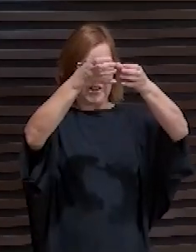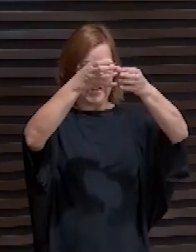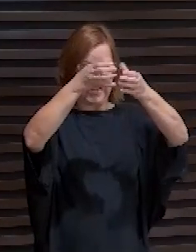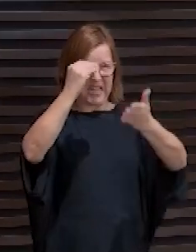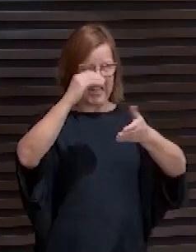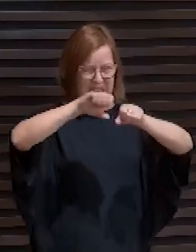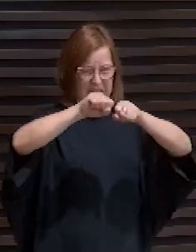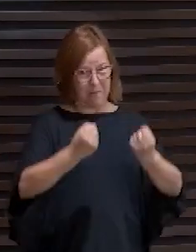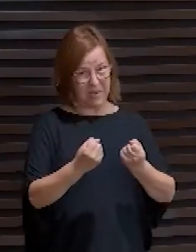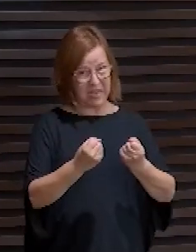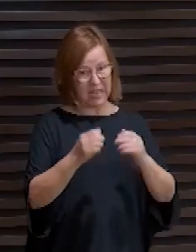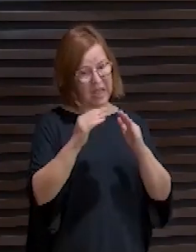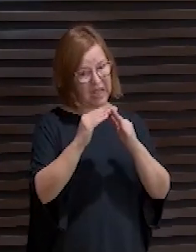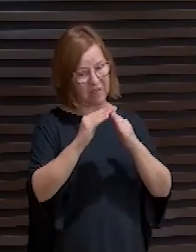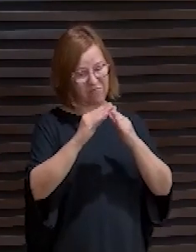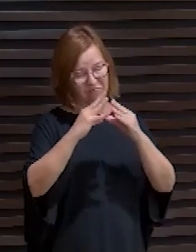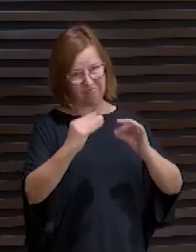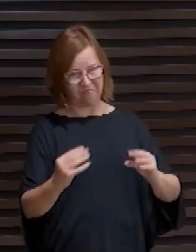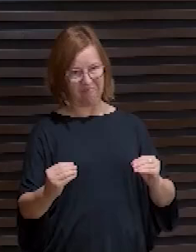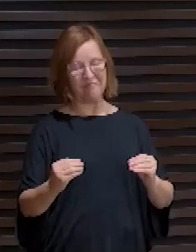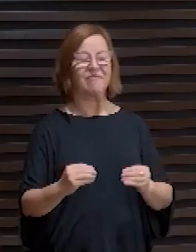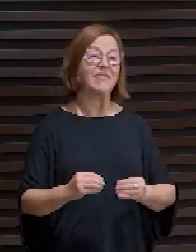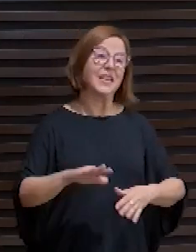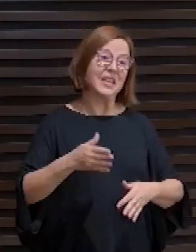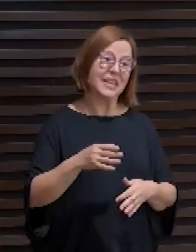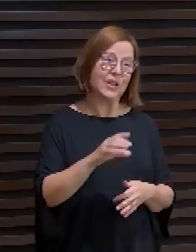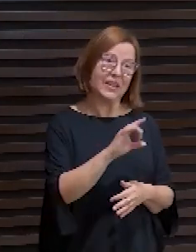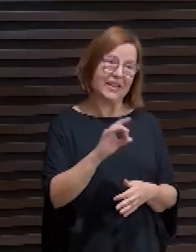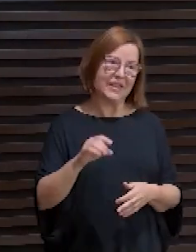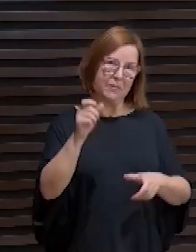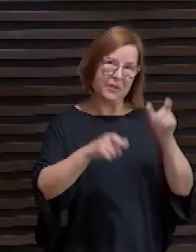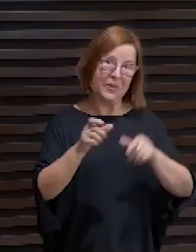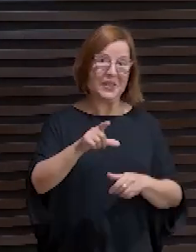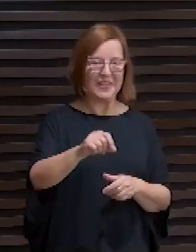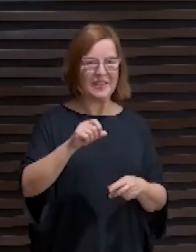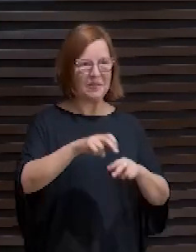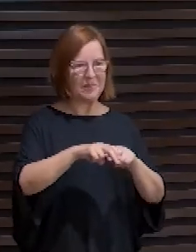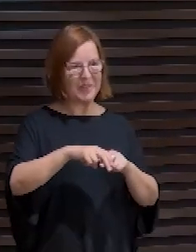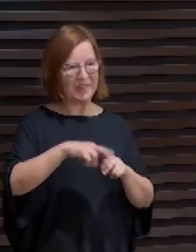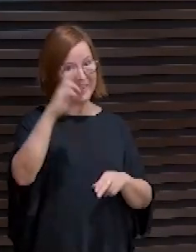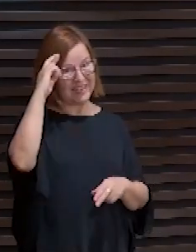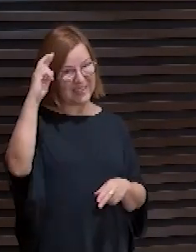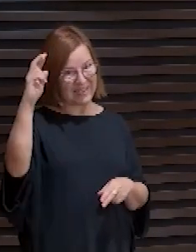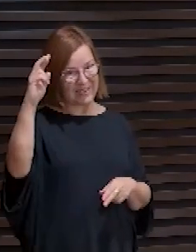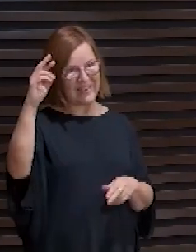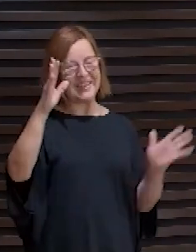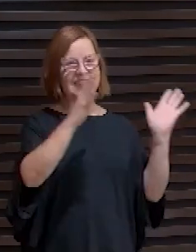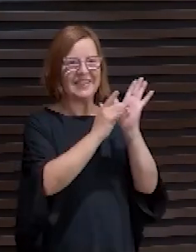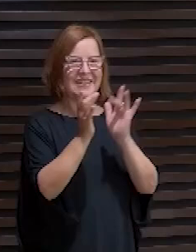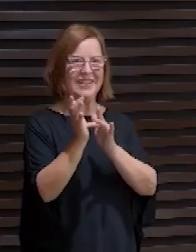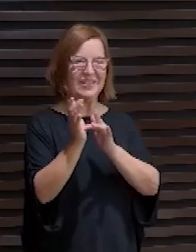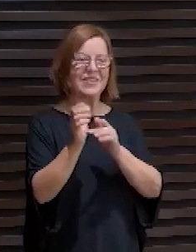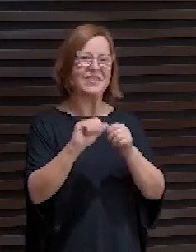vai ruir. Então, cada um aqui que foi eleito pelo Senhor Jesus faz parte desse corpo. E é